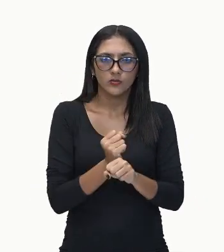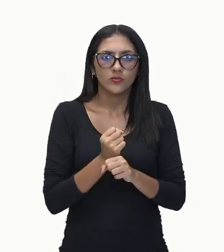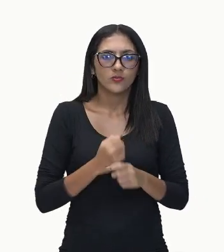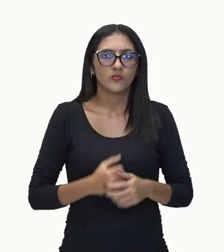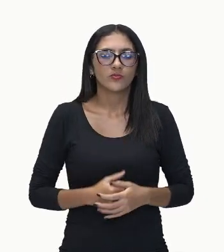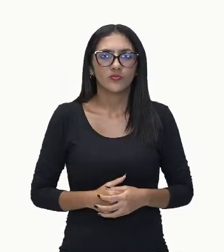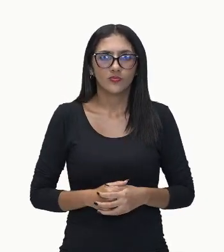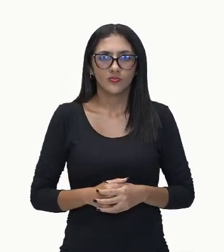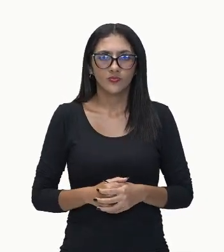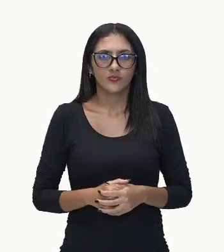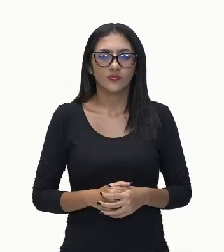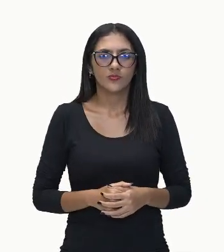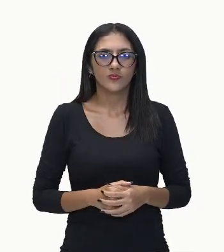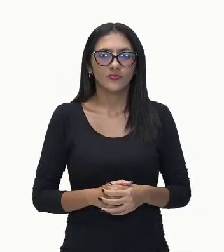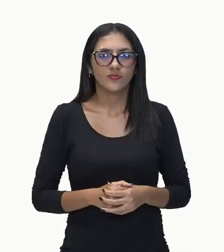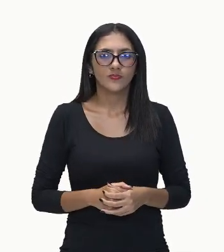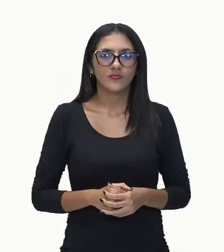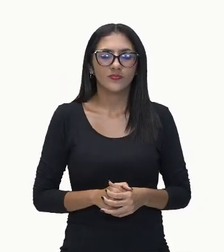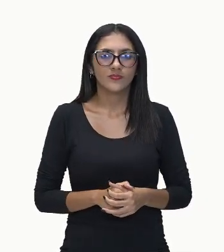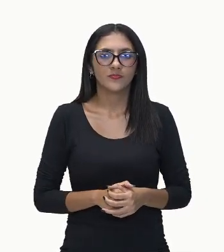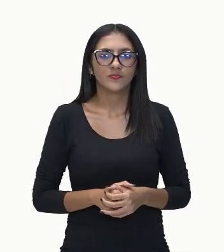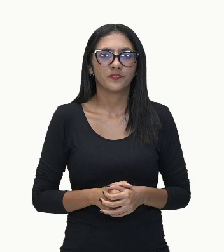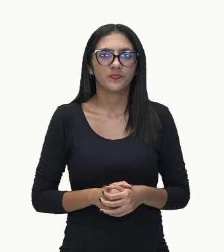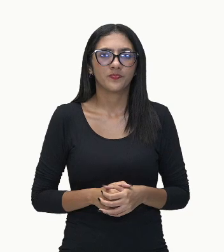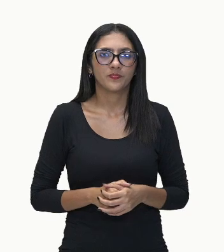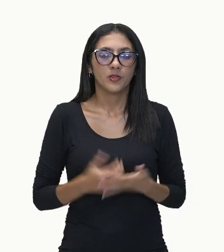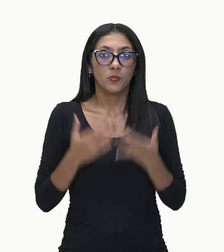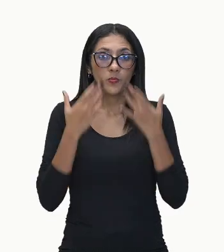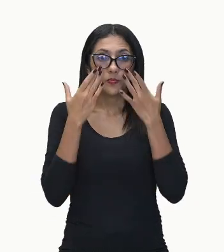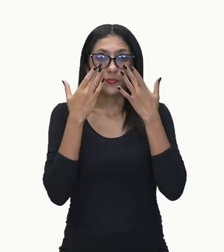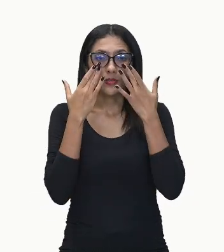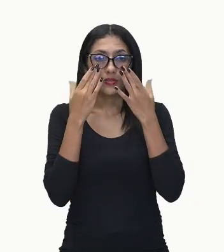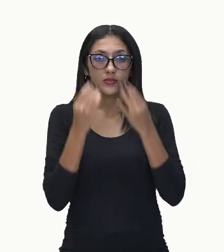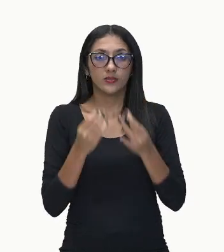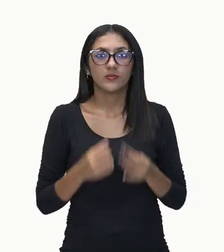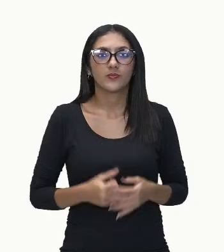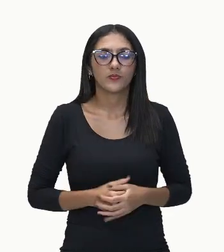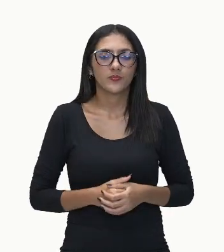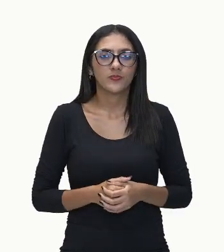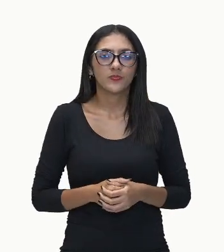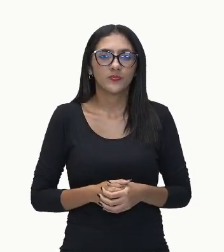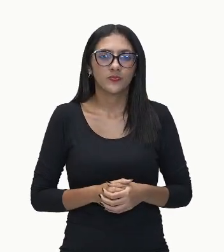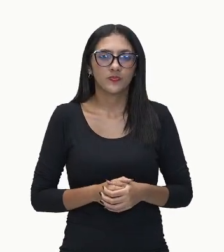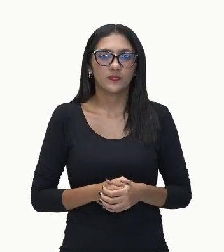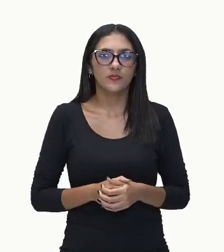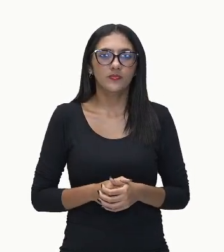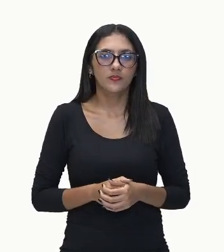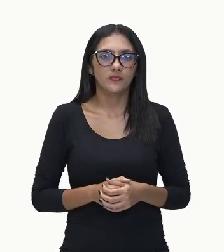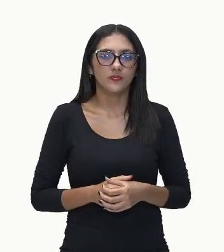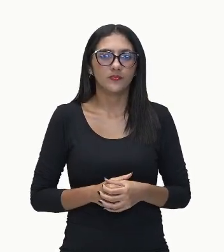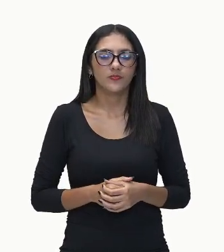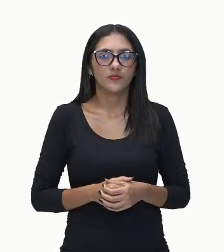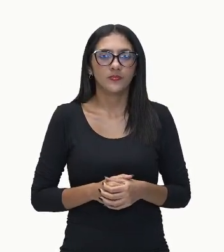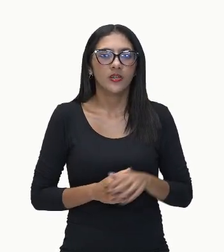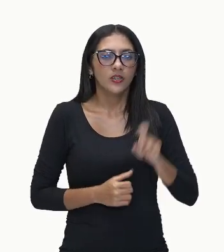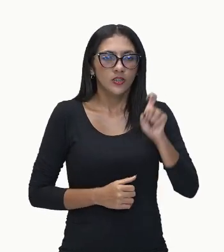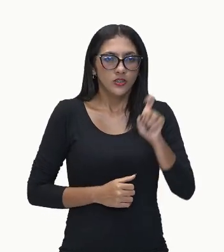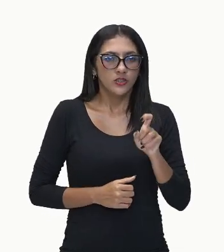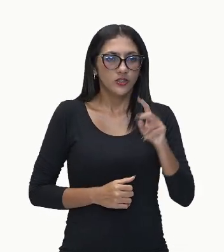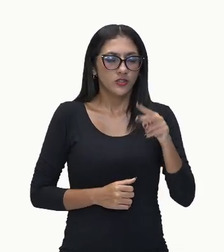bom presta atenção no que o professor vai mostrar para você aqui ó primeiro nós vamos pegar a equação x